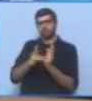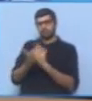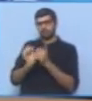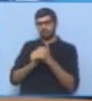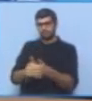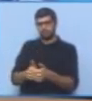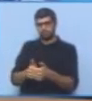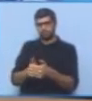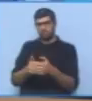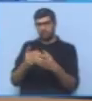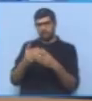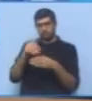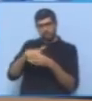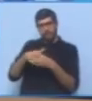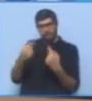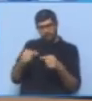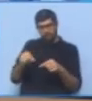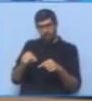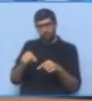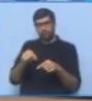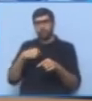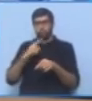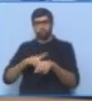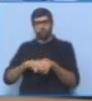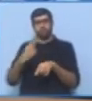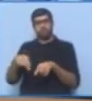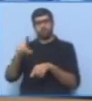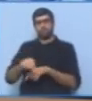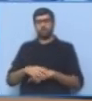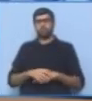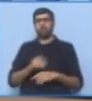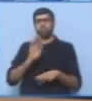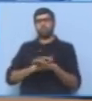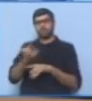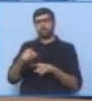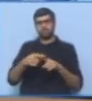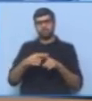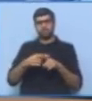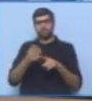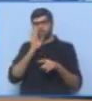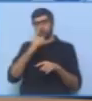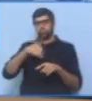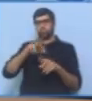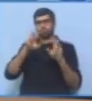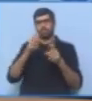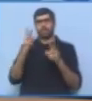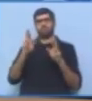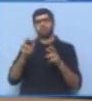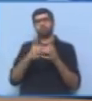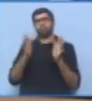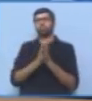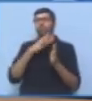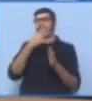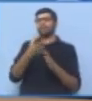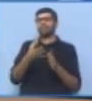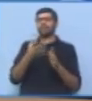cristã tem um conteúdo? Qual é? Tem um tempo também. E tem um tempo, porque isso também é muito interessante. Quando nós falamos de esperança, todos conseguimos dizer